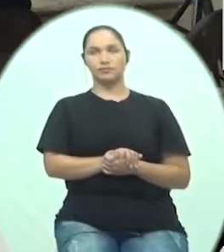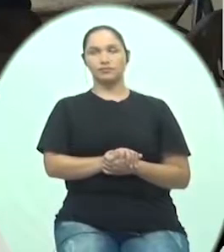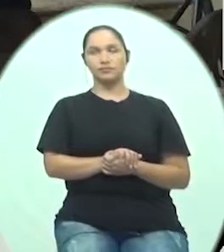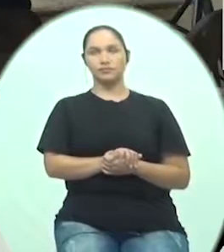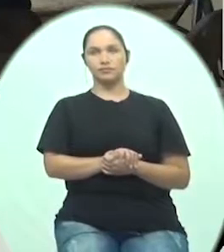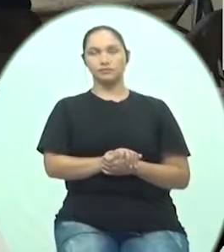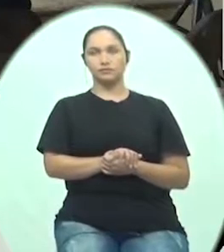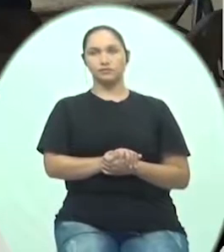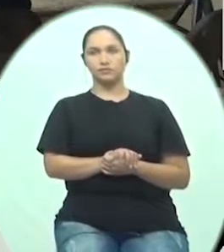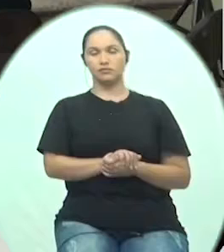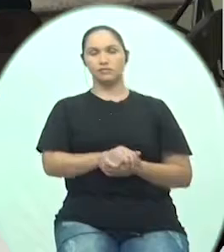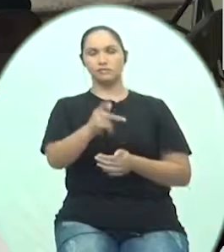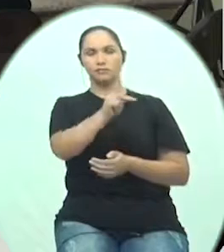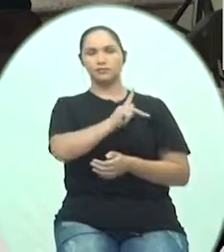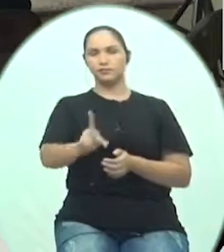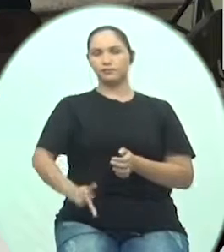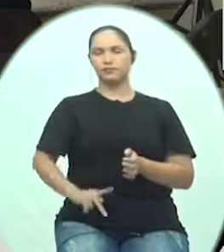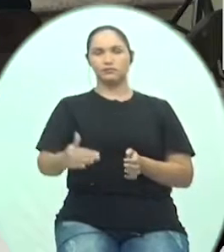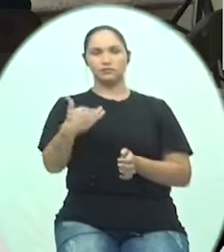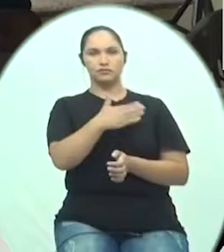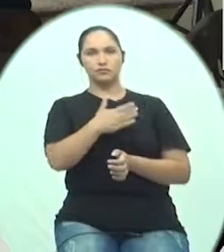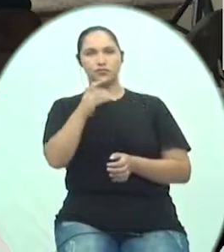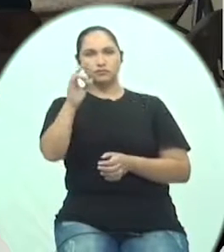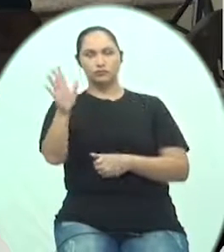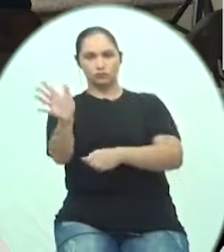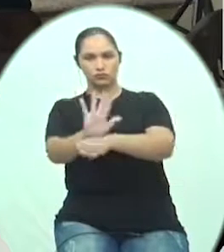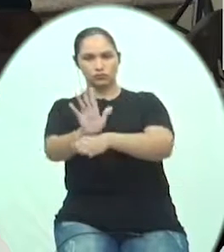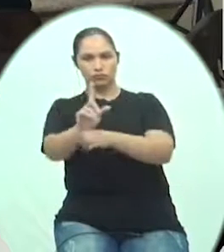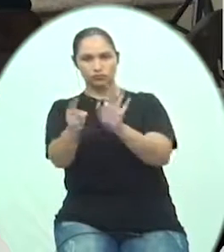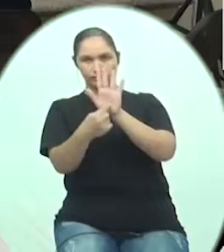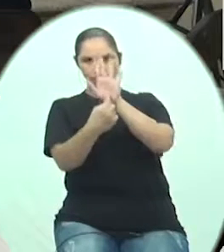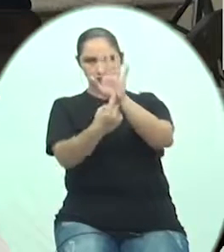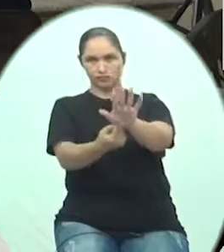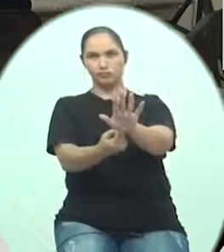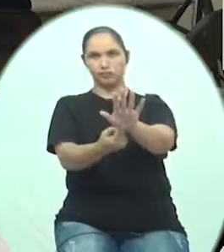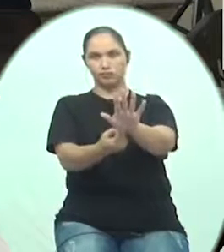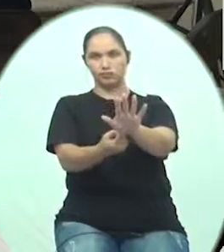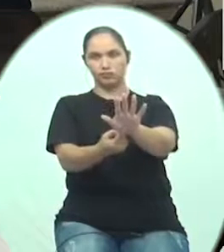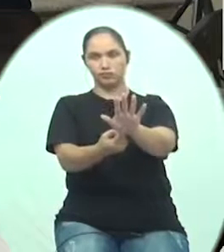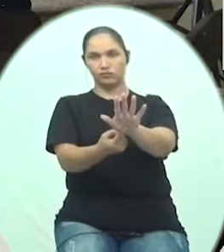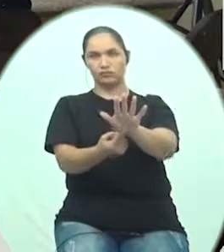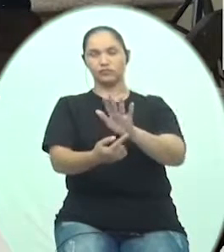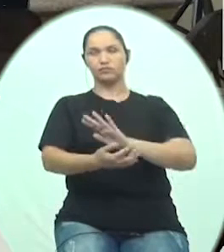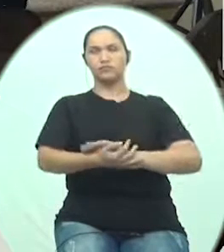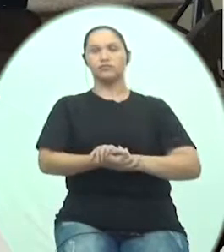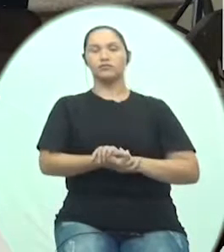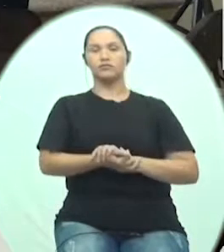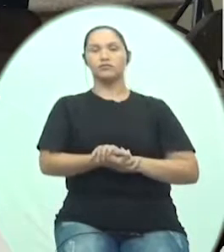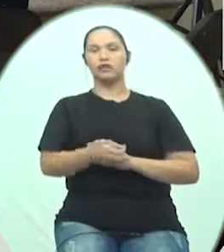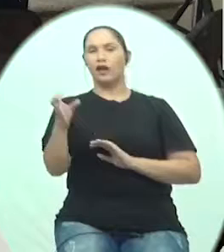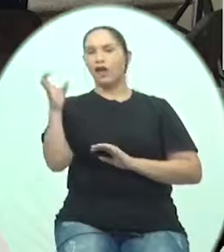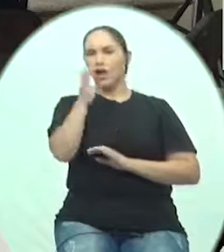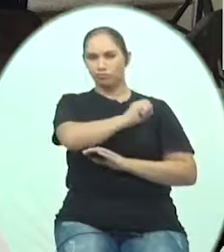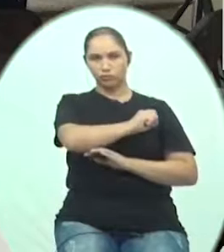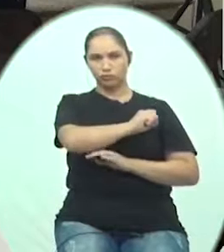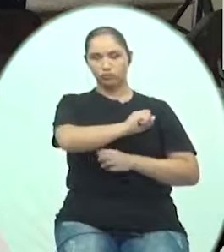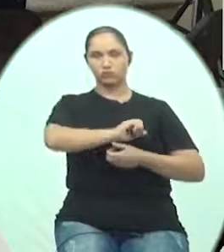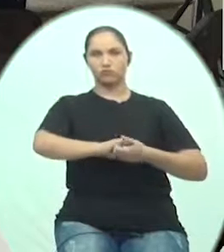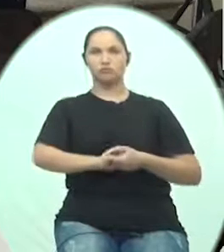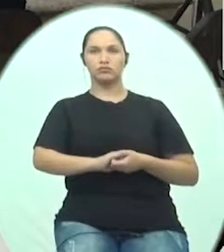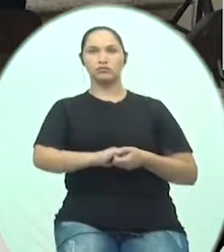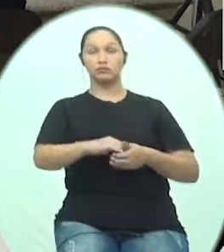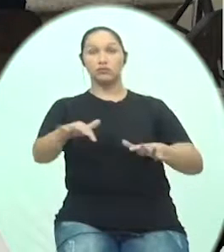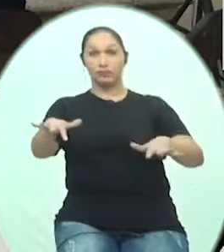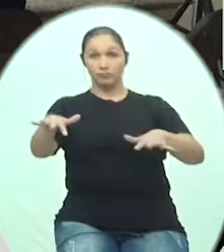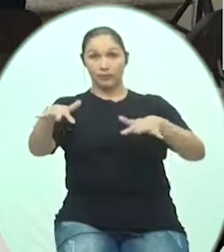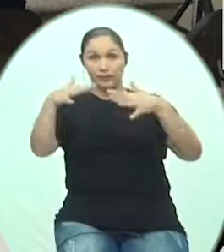minutos senhor presidente mostrar um pequeno vídeo produzido então pelo pelo movimento é coisa rápida peça a